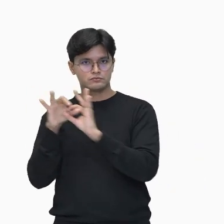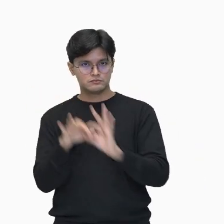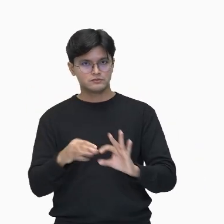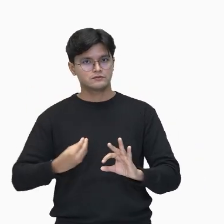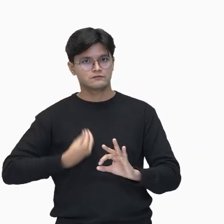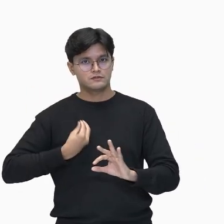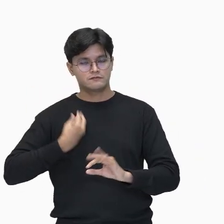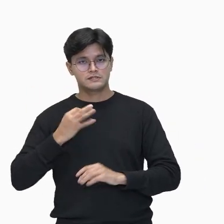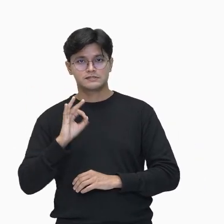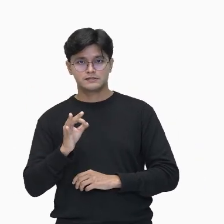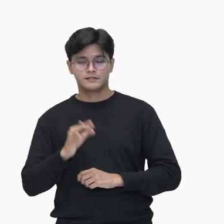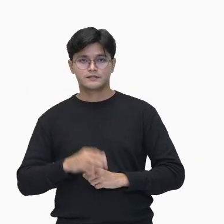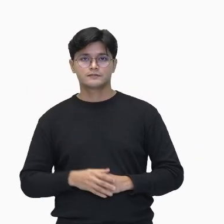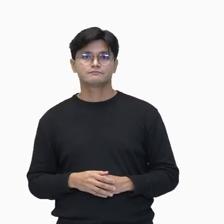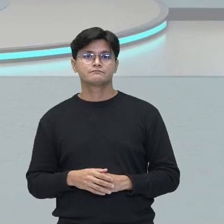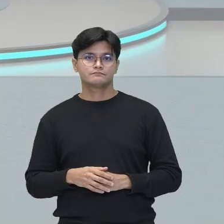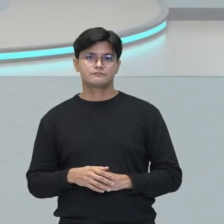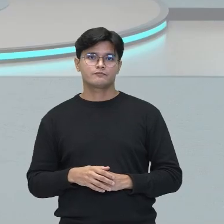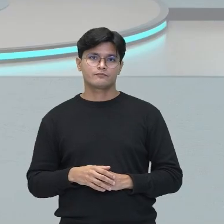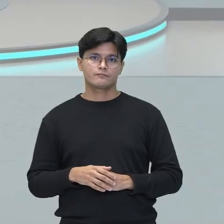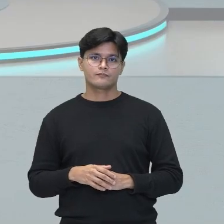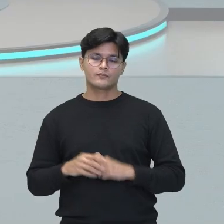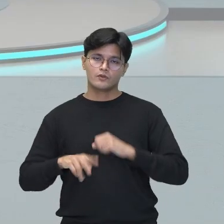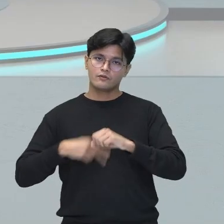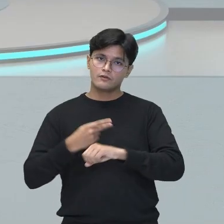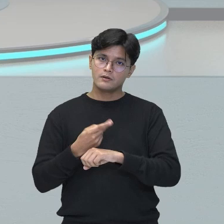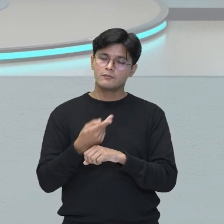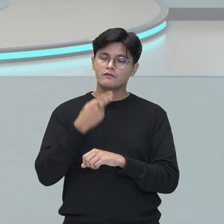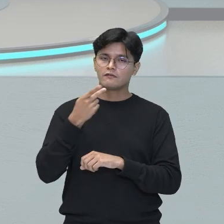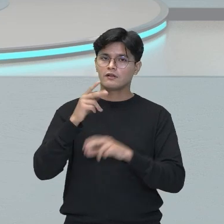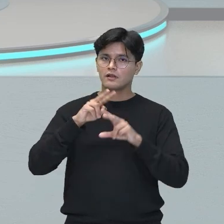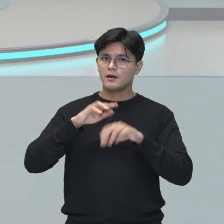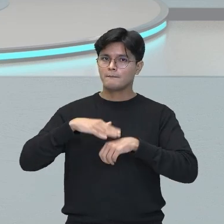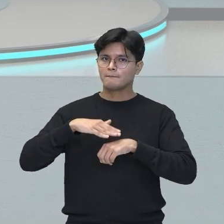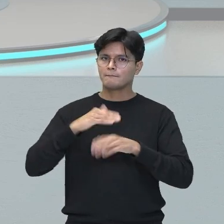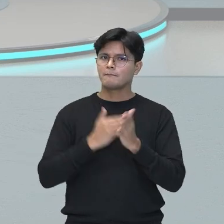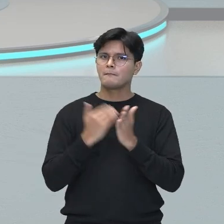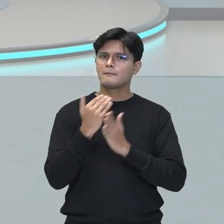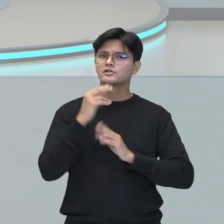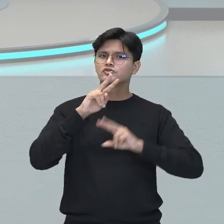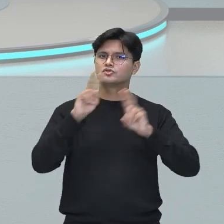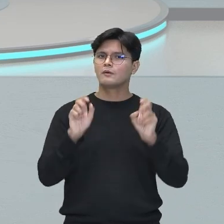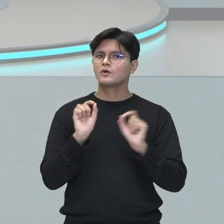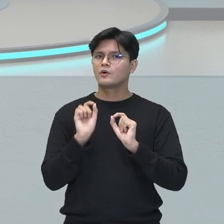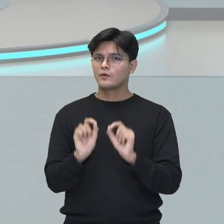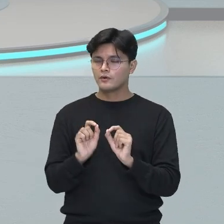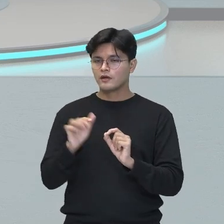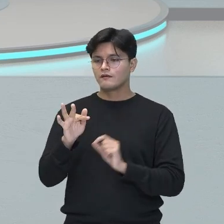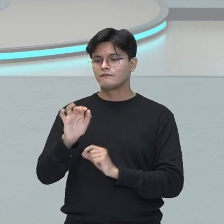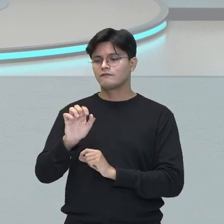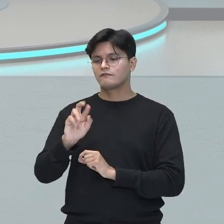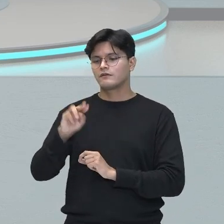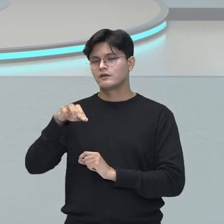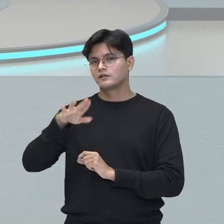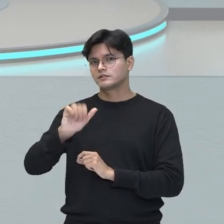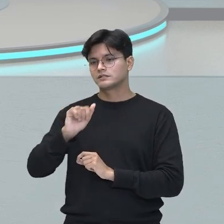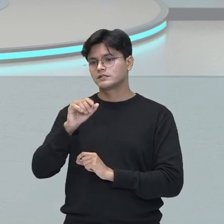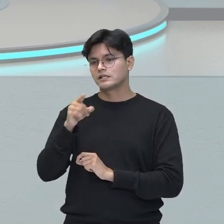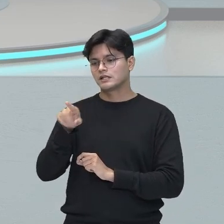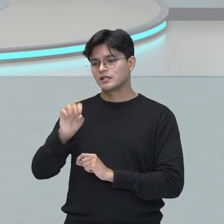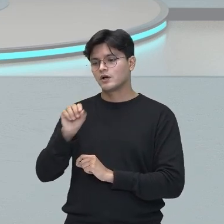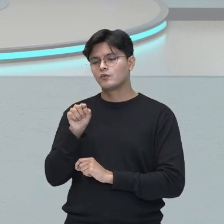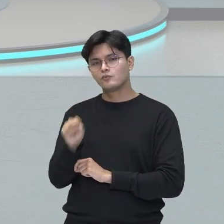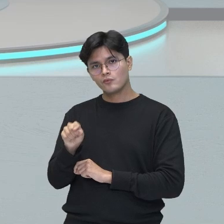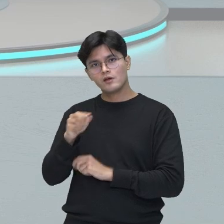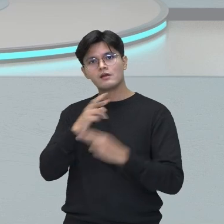Então a gente vai falar mais sobre o Fernão Lopes que o Fernão Lopes era o responsável pelas